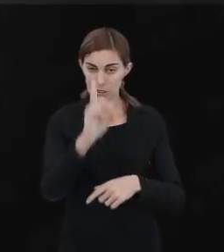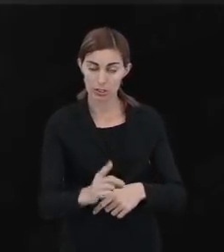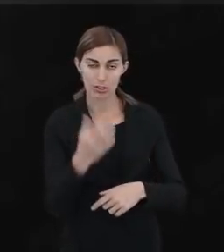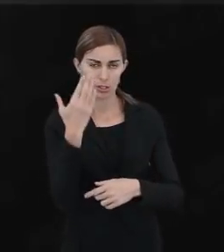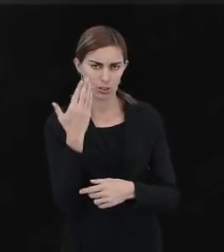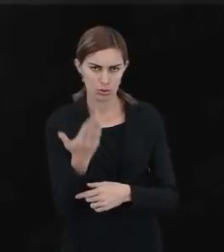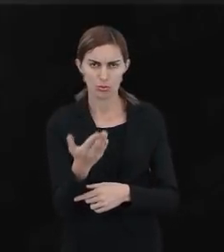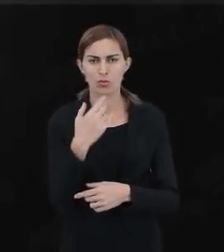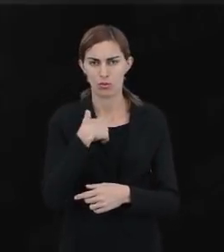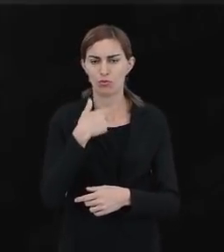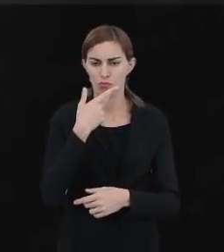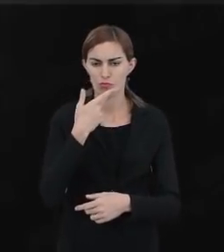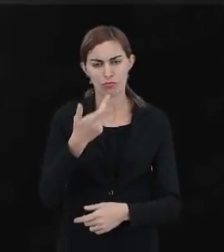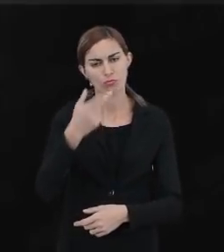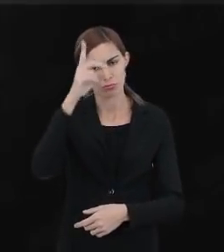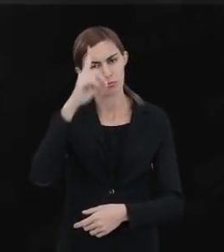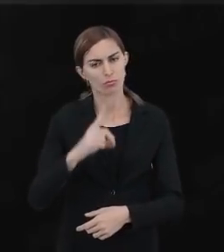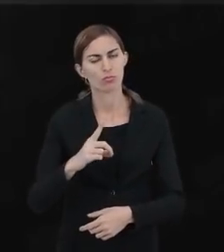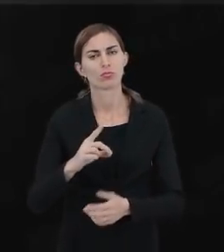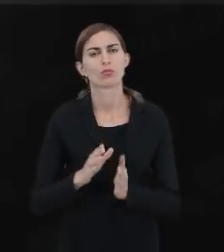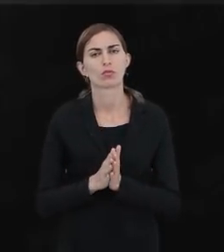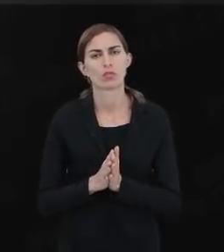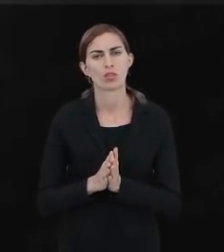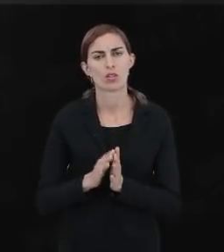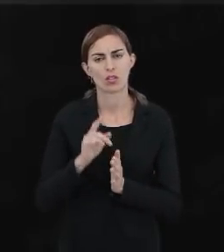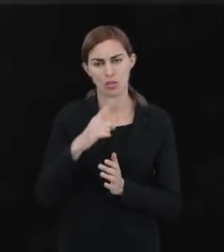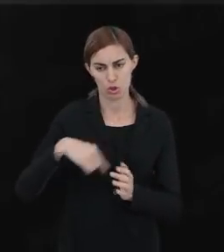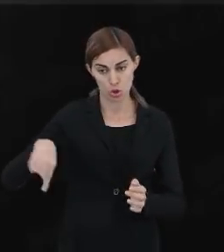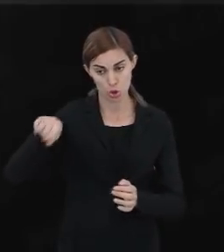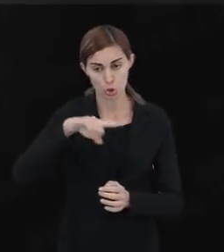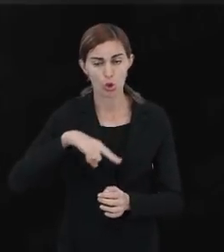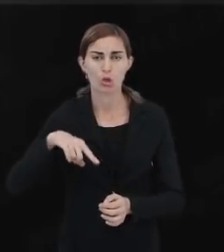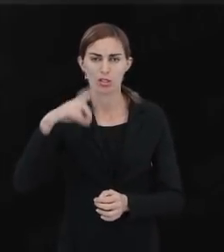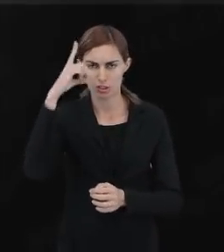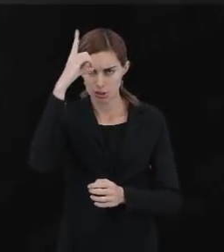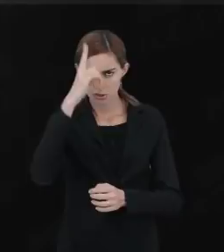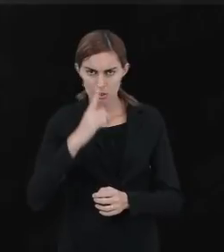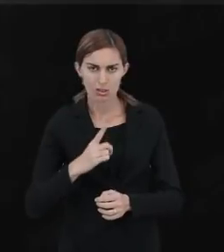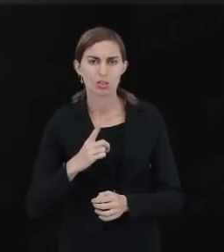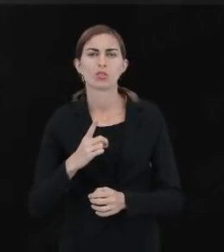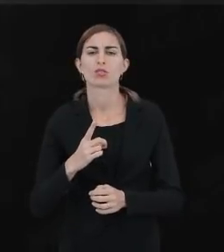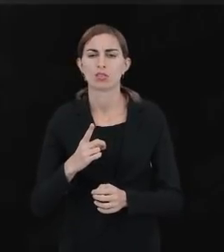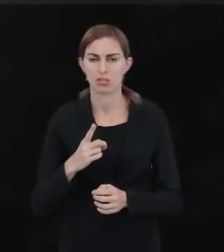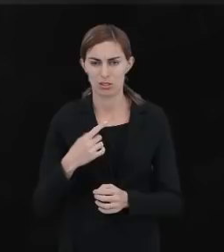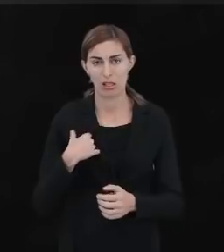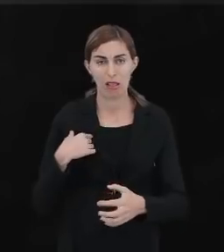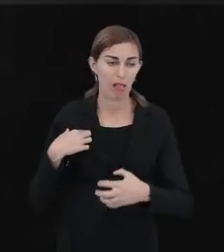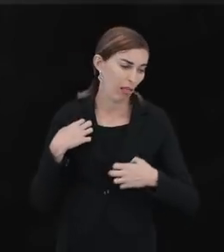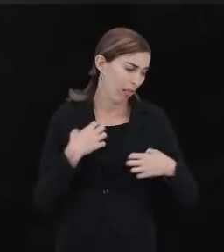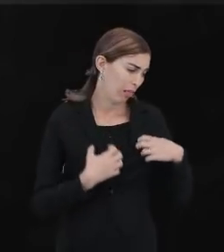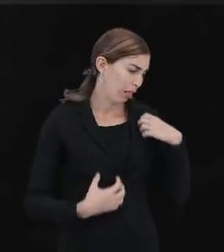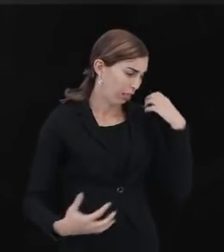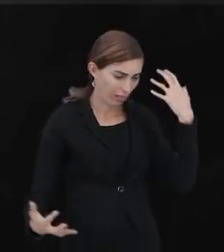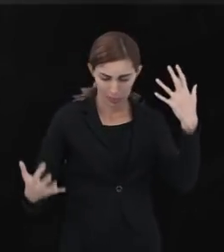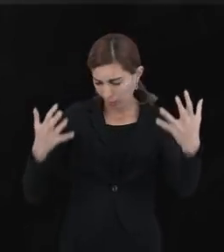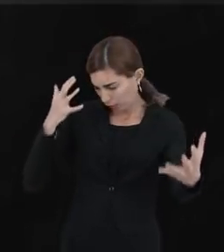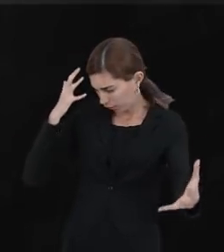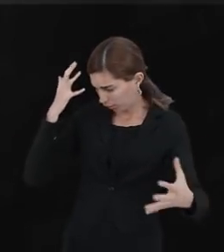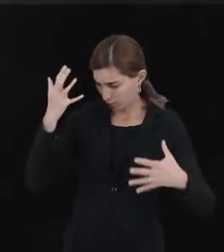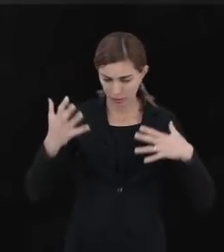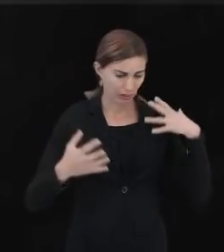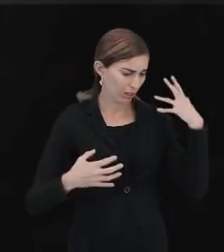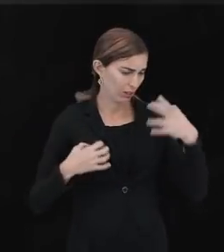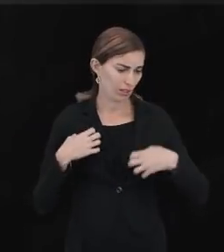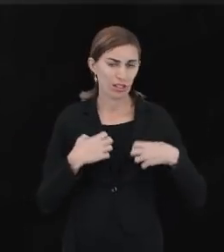que e vez de nós como diretores nos desesperarmos conquanto